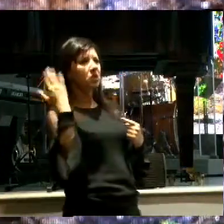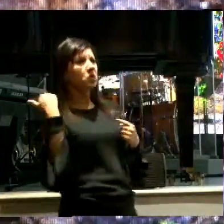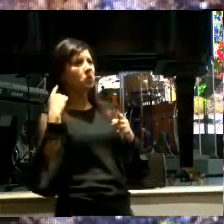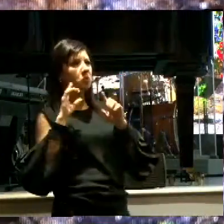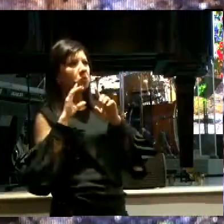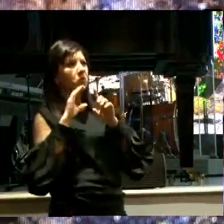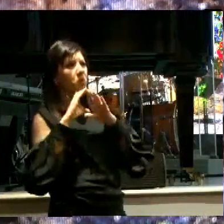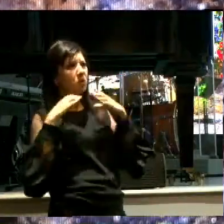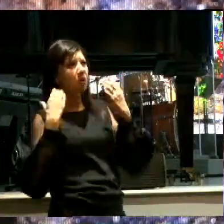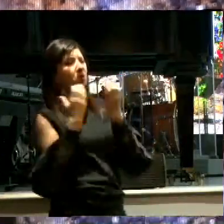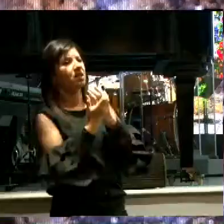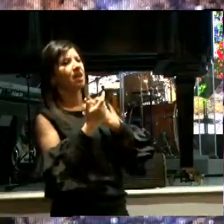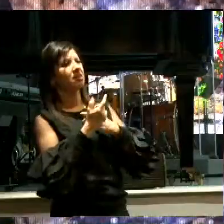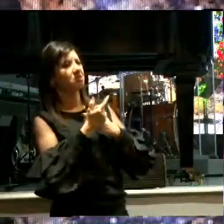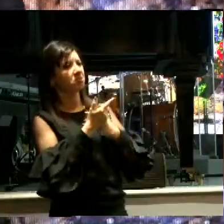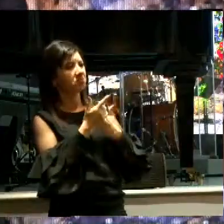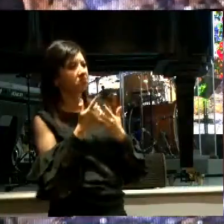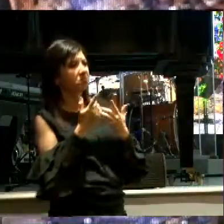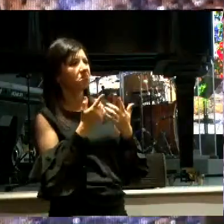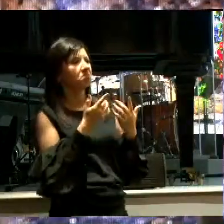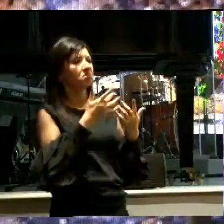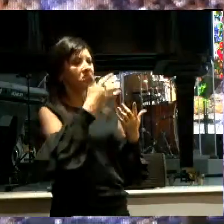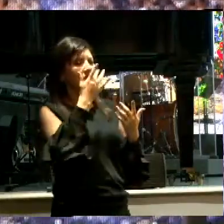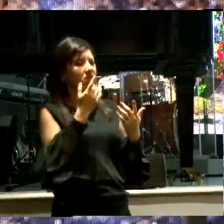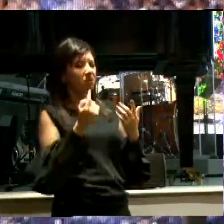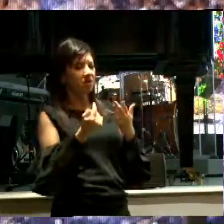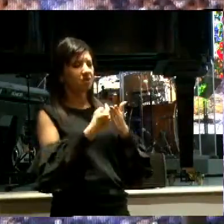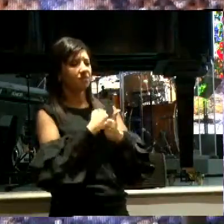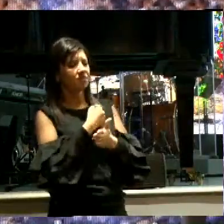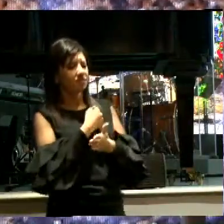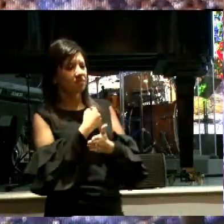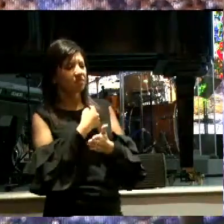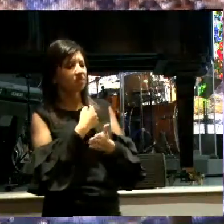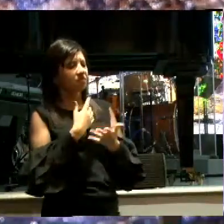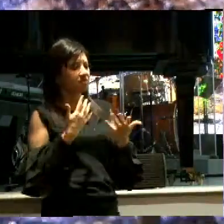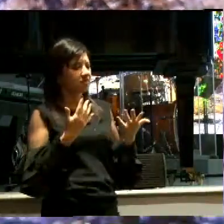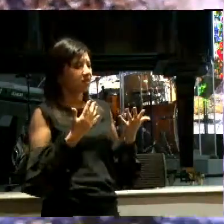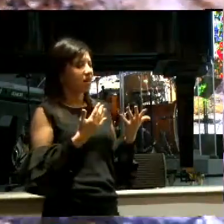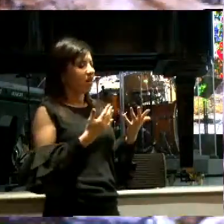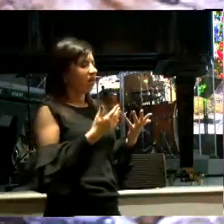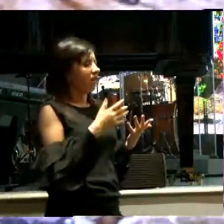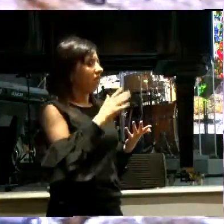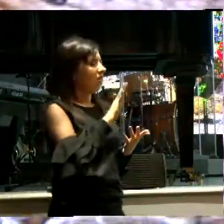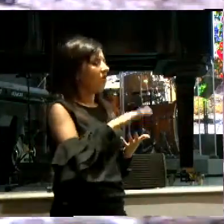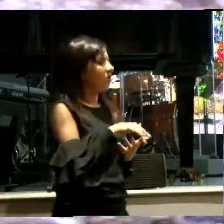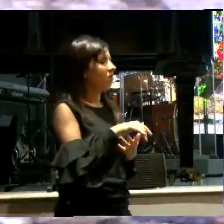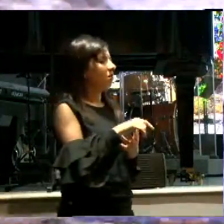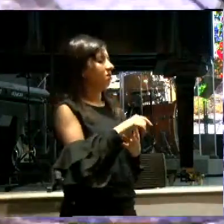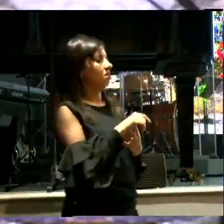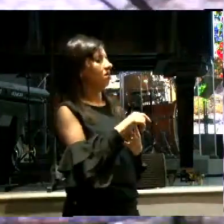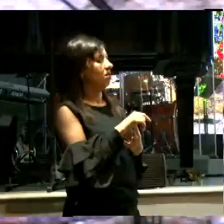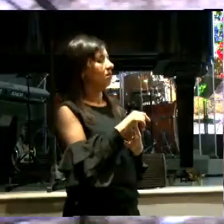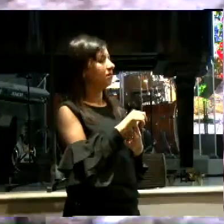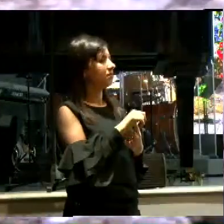abri espaço para perguntas. E uma pessoa falou assim para mim, Mary,